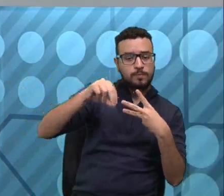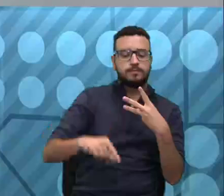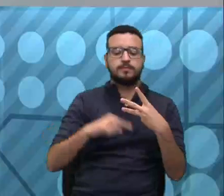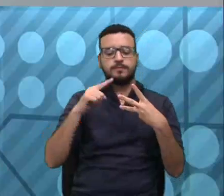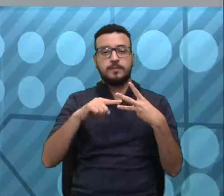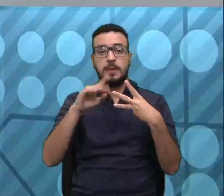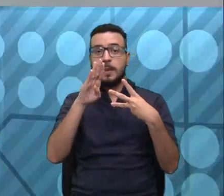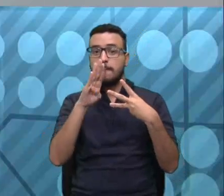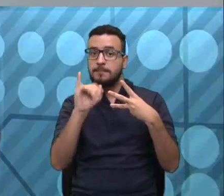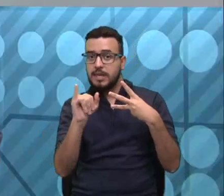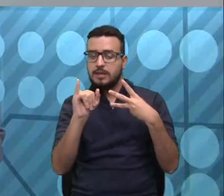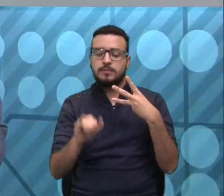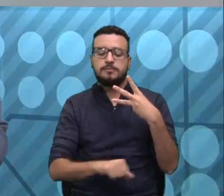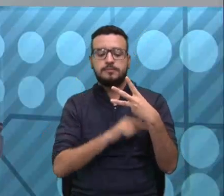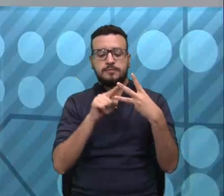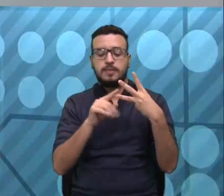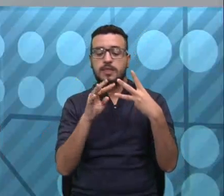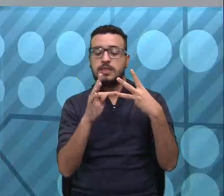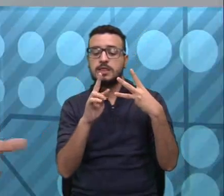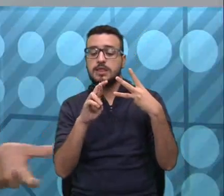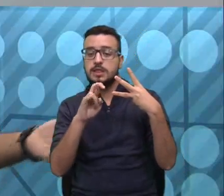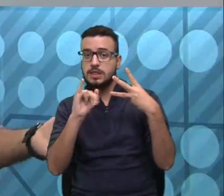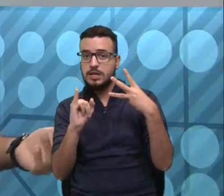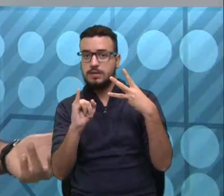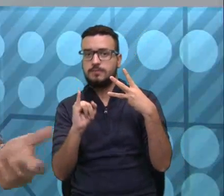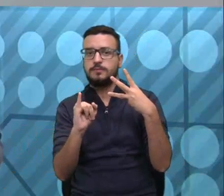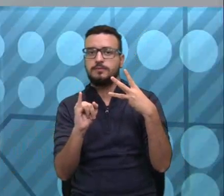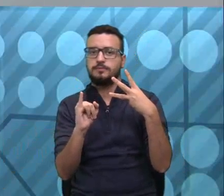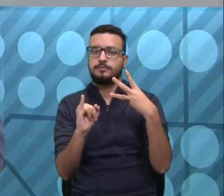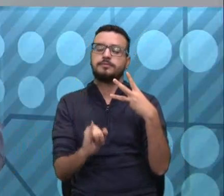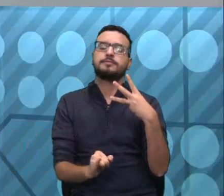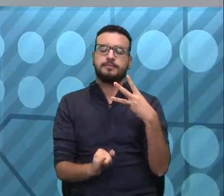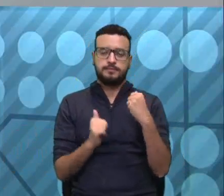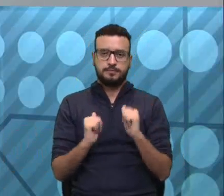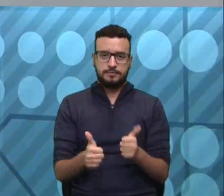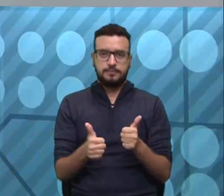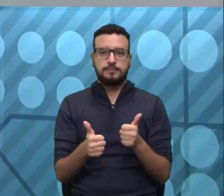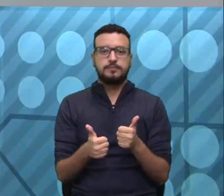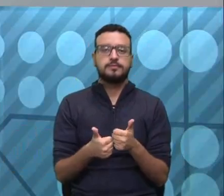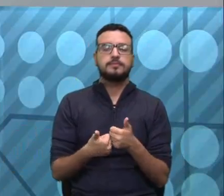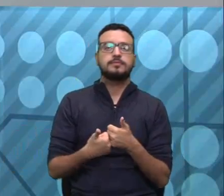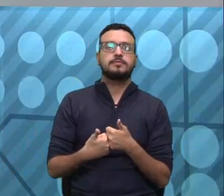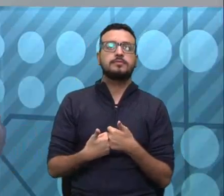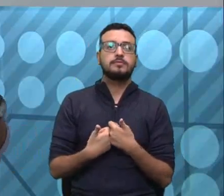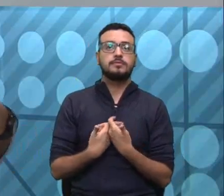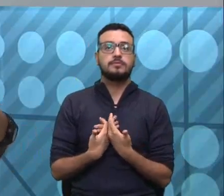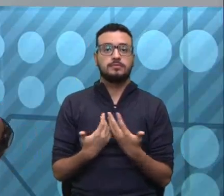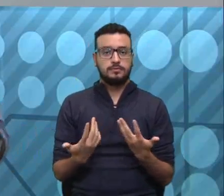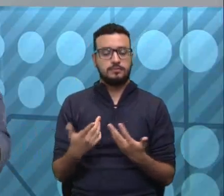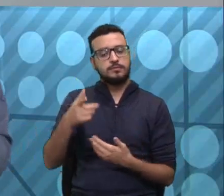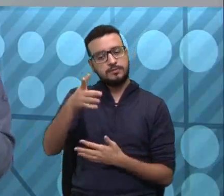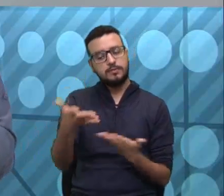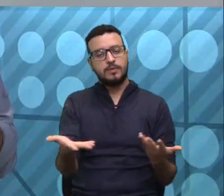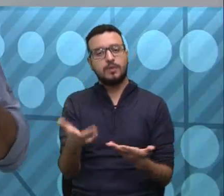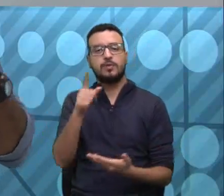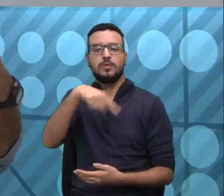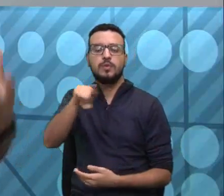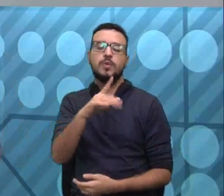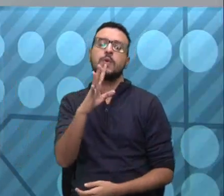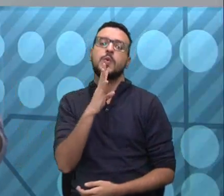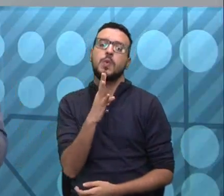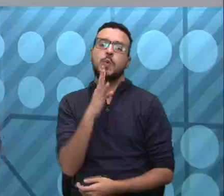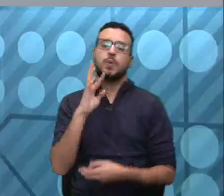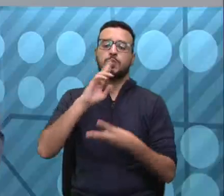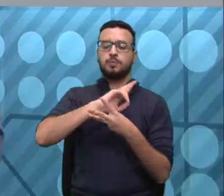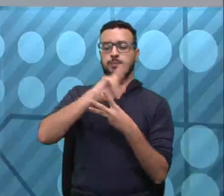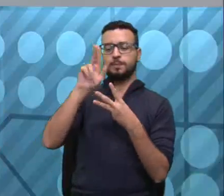liberdade, bi 2, tri 3, tá certo? Então, vocês conheceram aí as